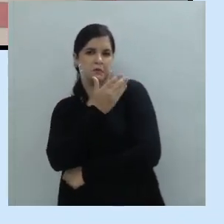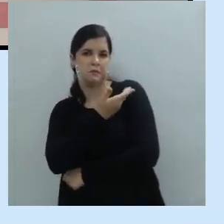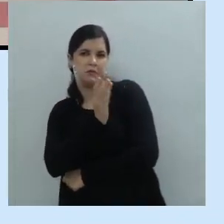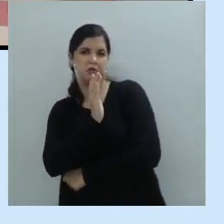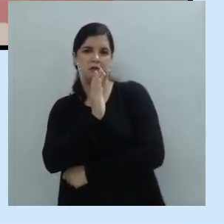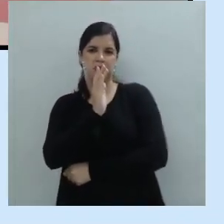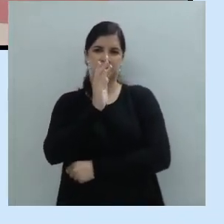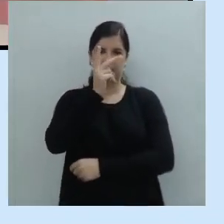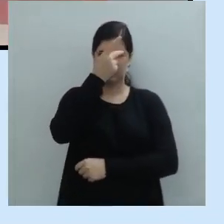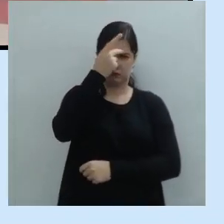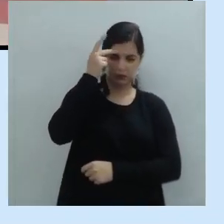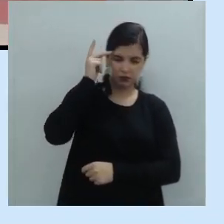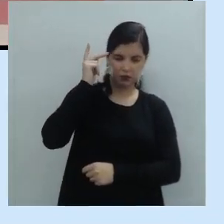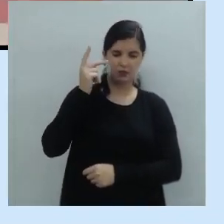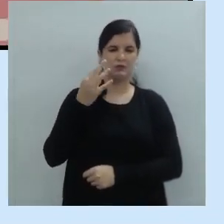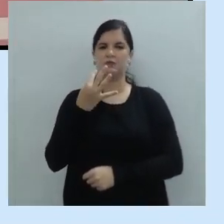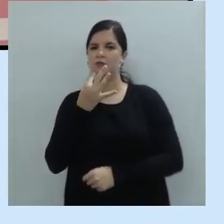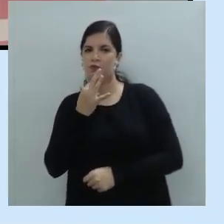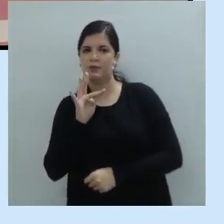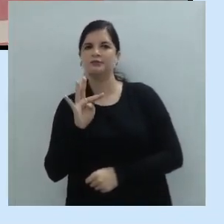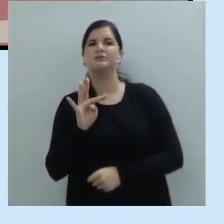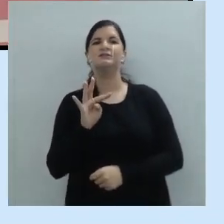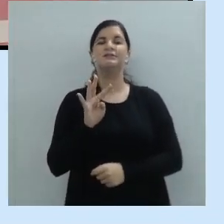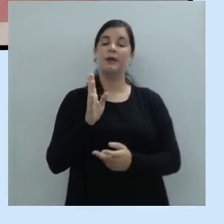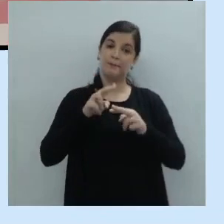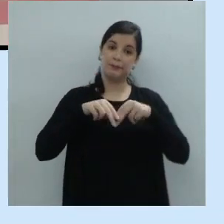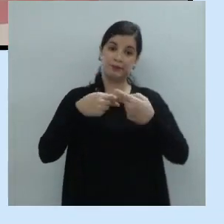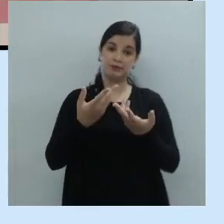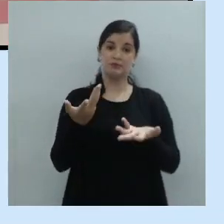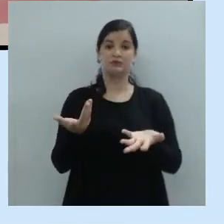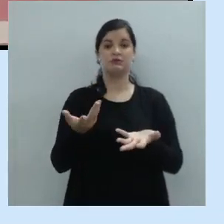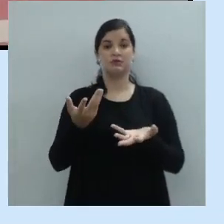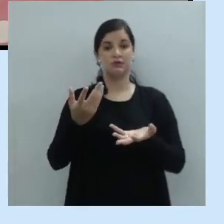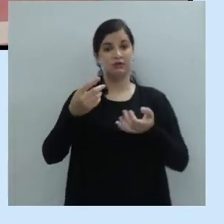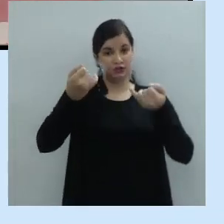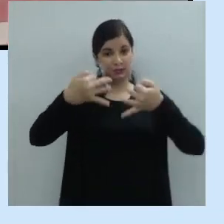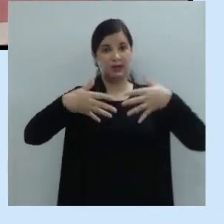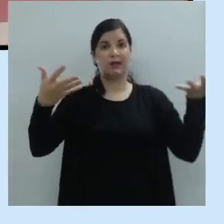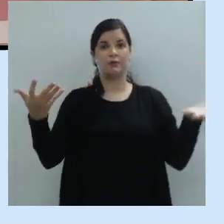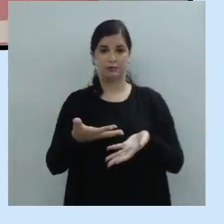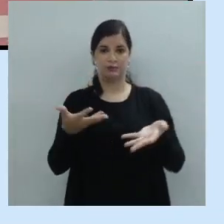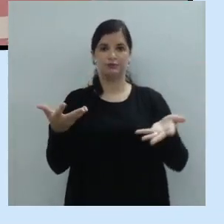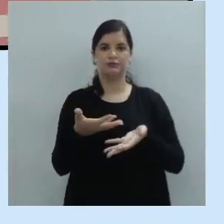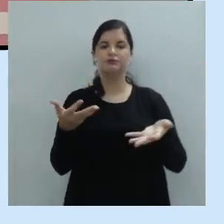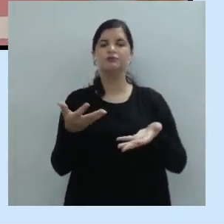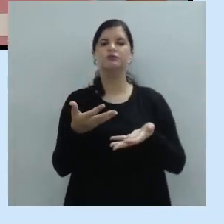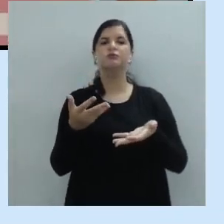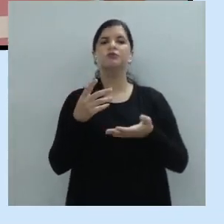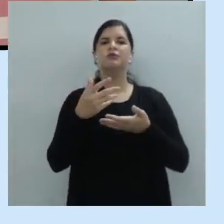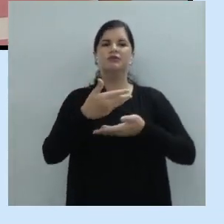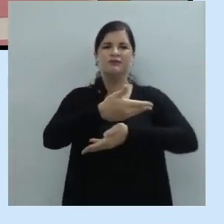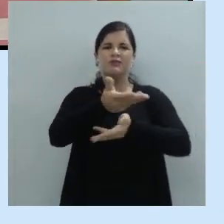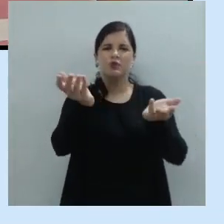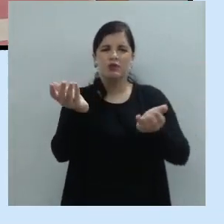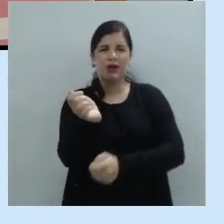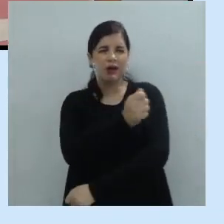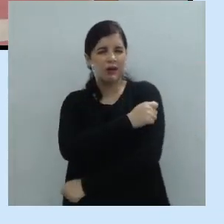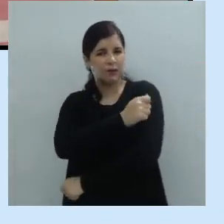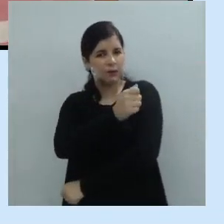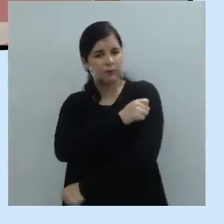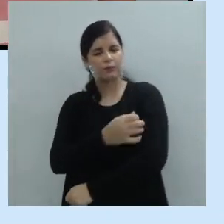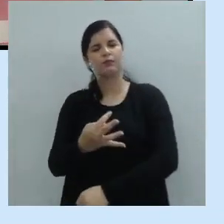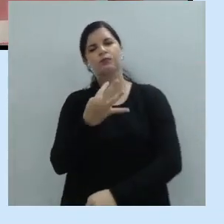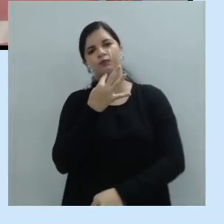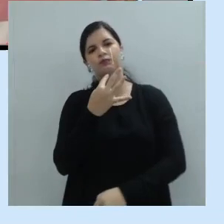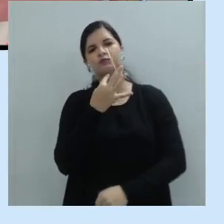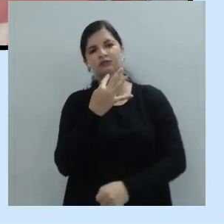ou com algo porque não conhecemos. E é isso que o nosso componente está buscando, fazendo com que você, estudante,